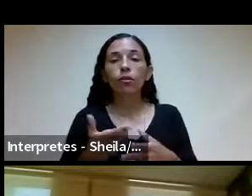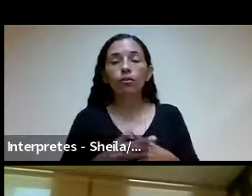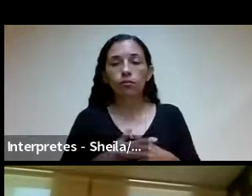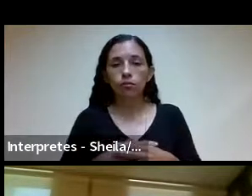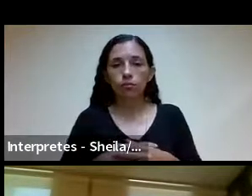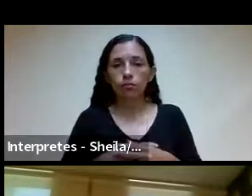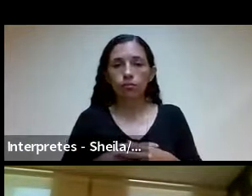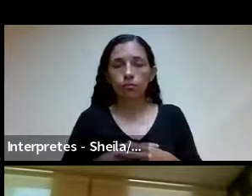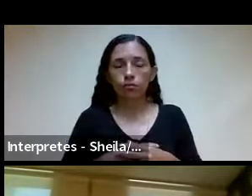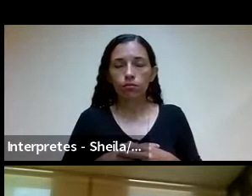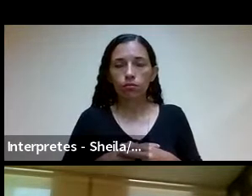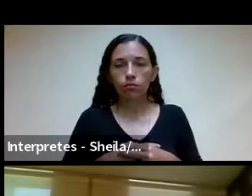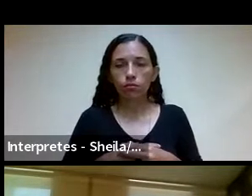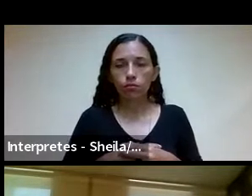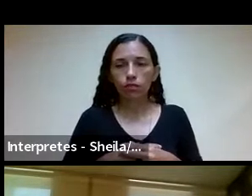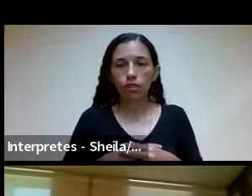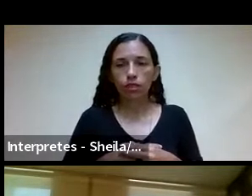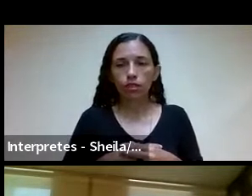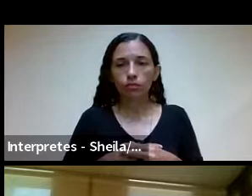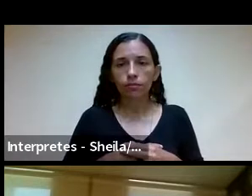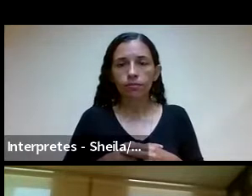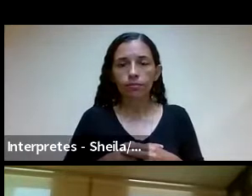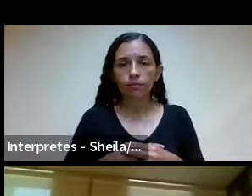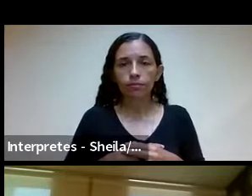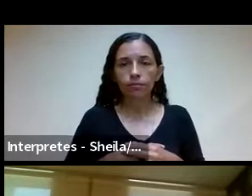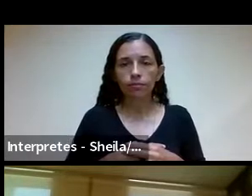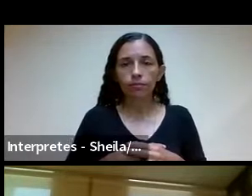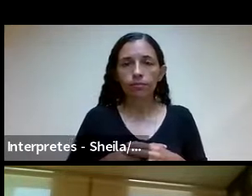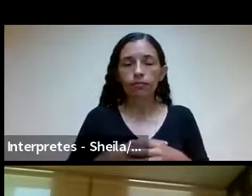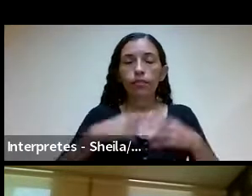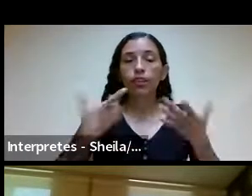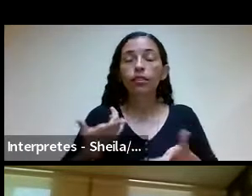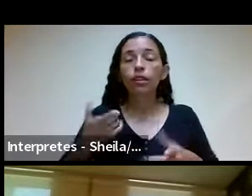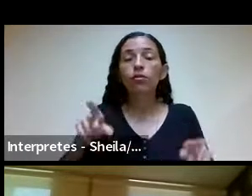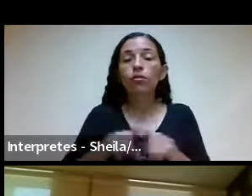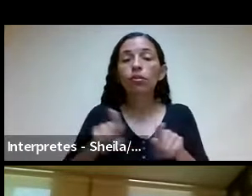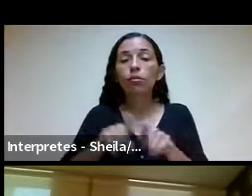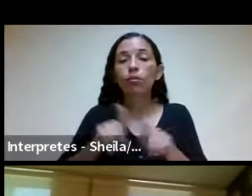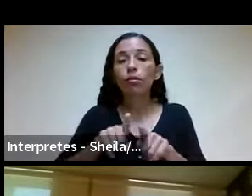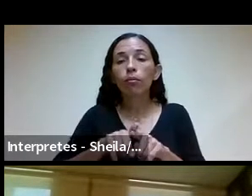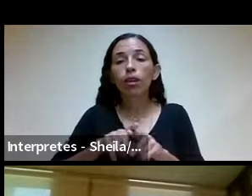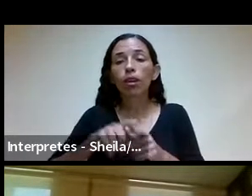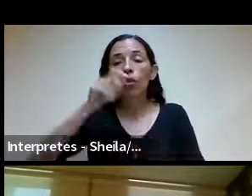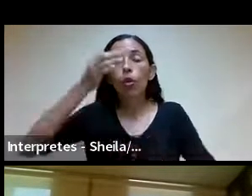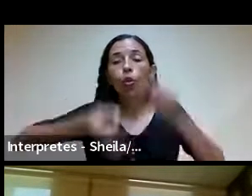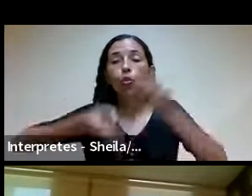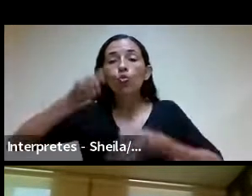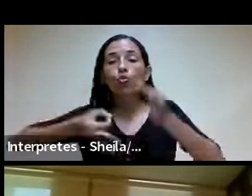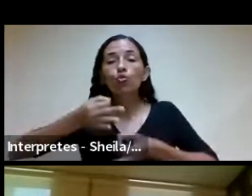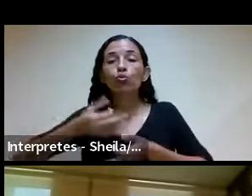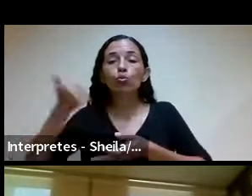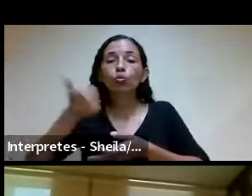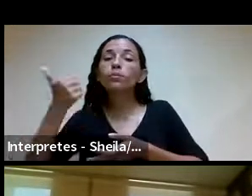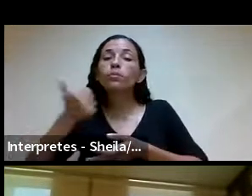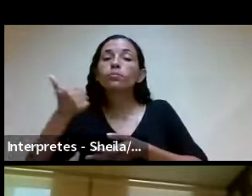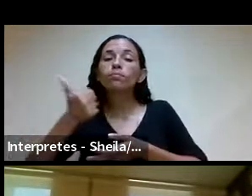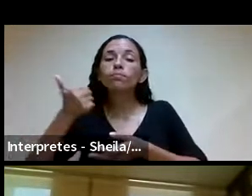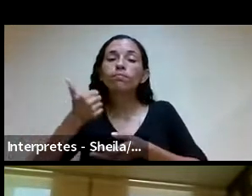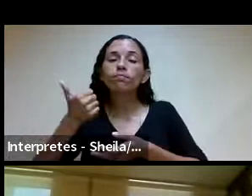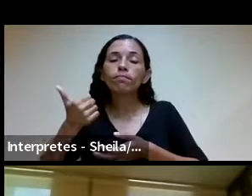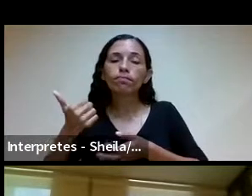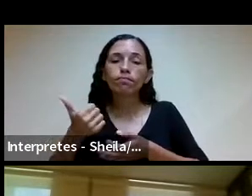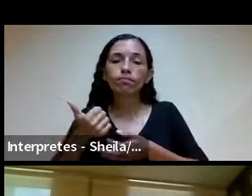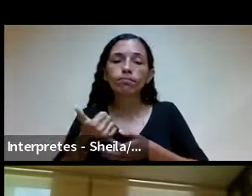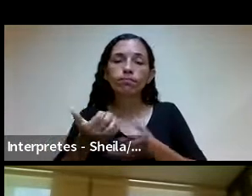cesseamento de defesa, porquanto o juiz eleitoral de primeiro grau indeferira o pleito dos investigantes de realização da